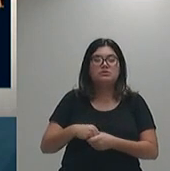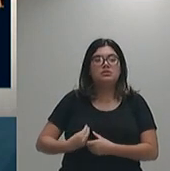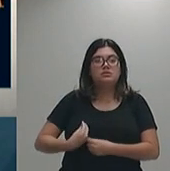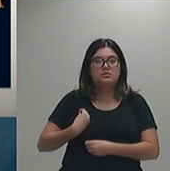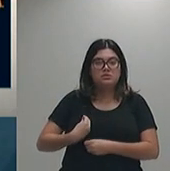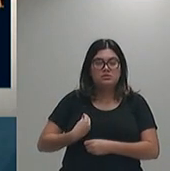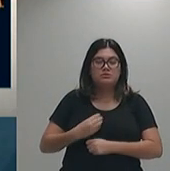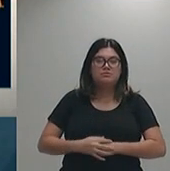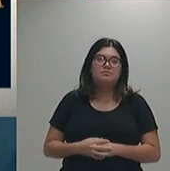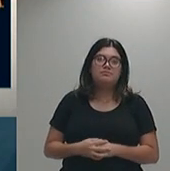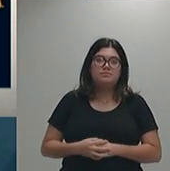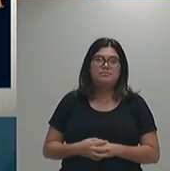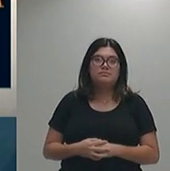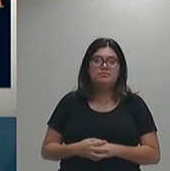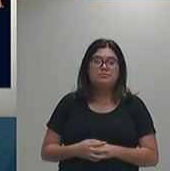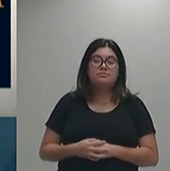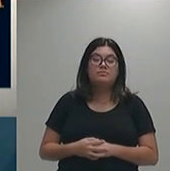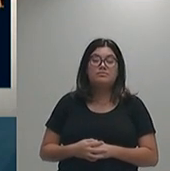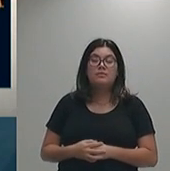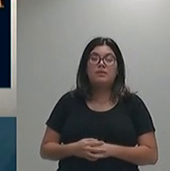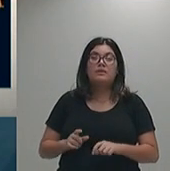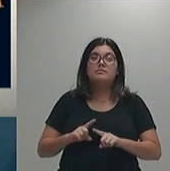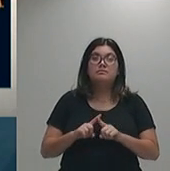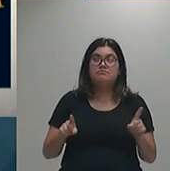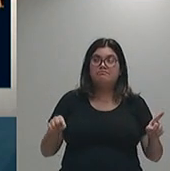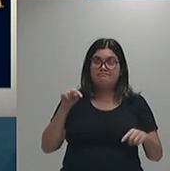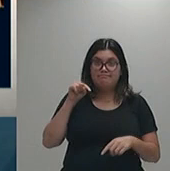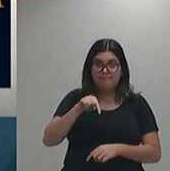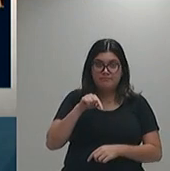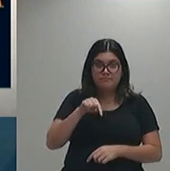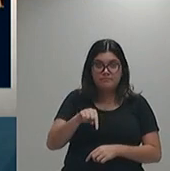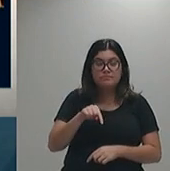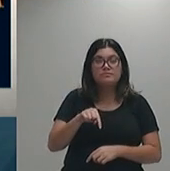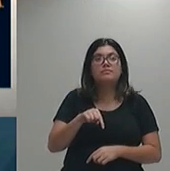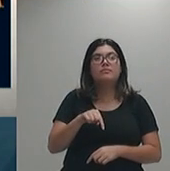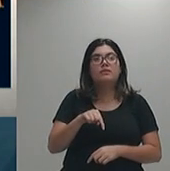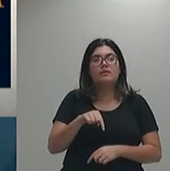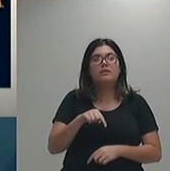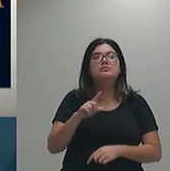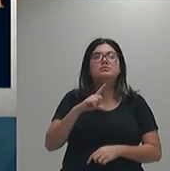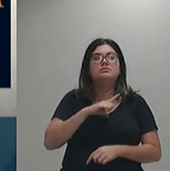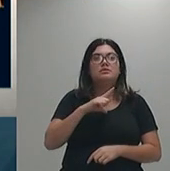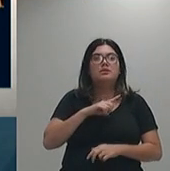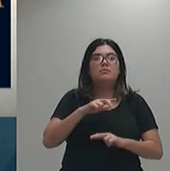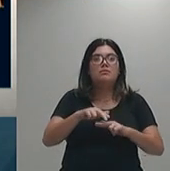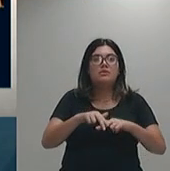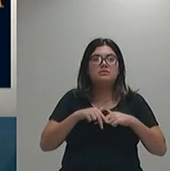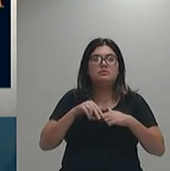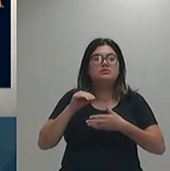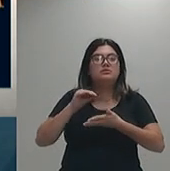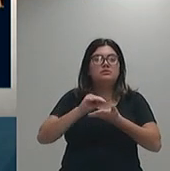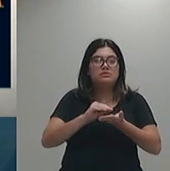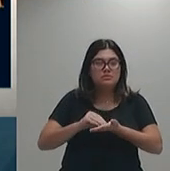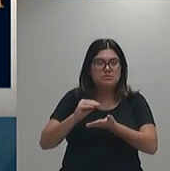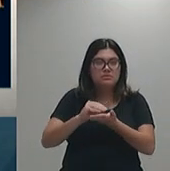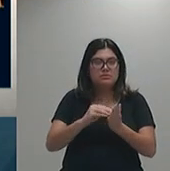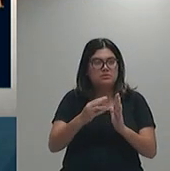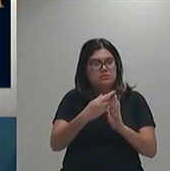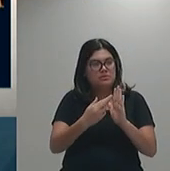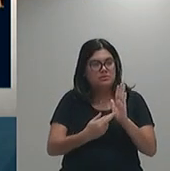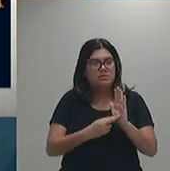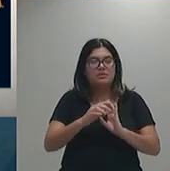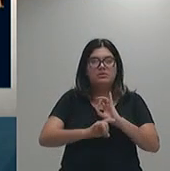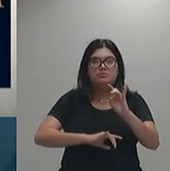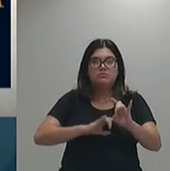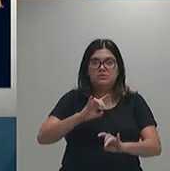e quanto que nesse caso seria por conta da ausência de regramento específico